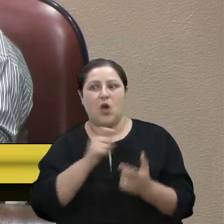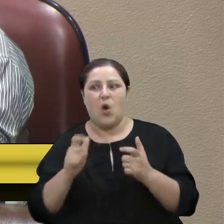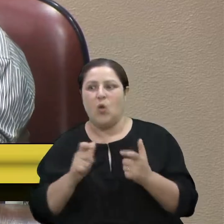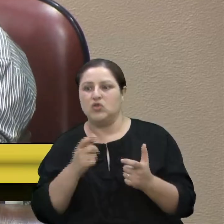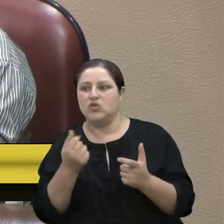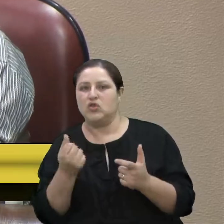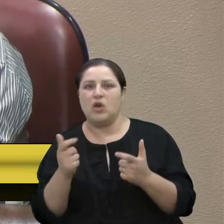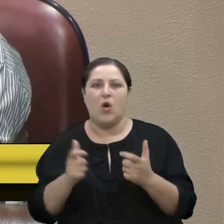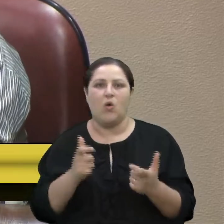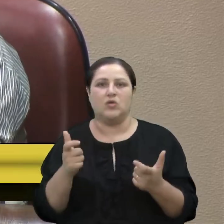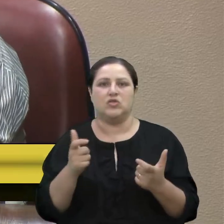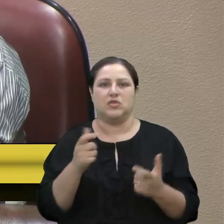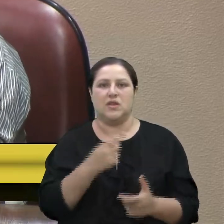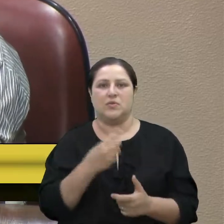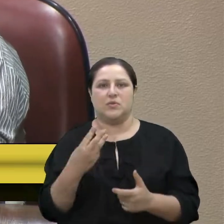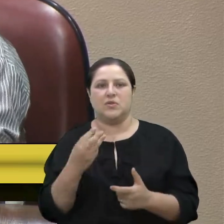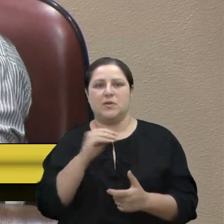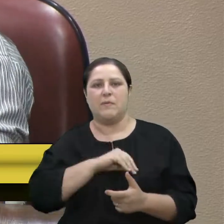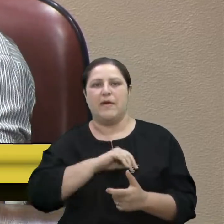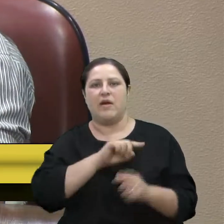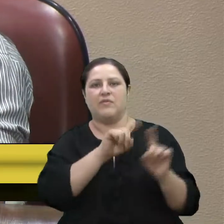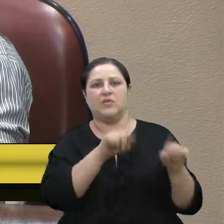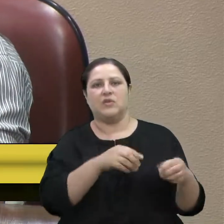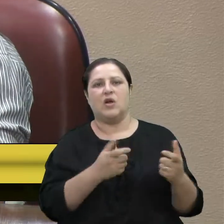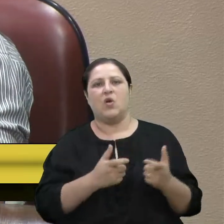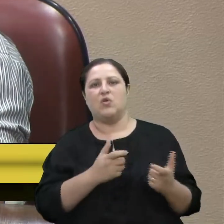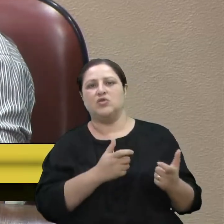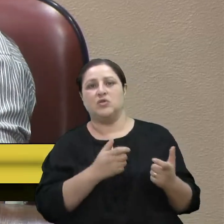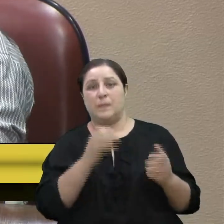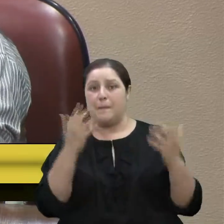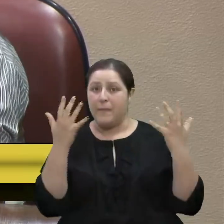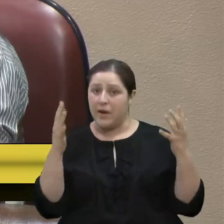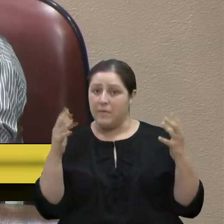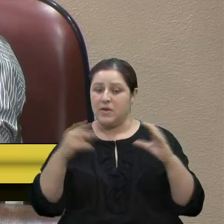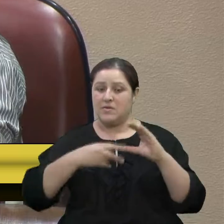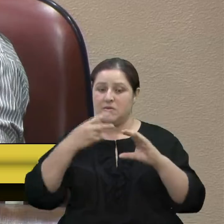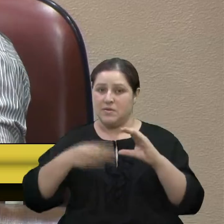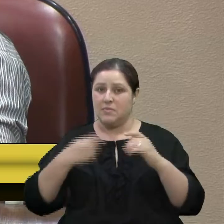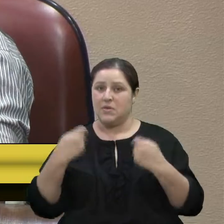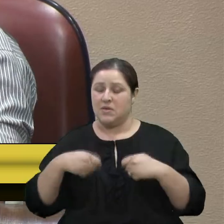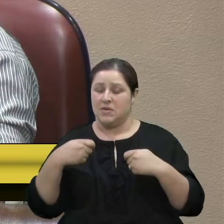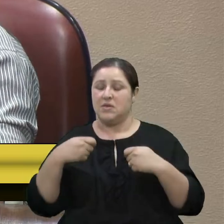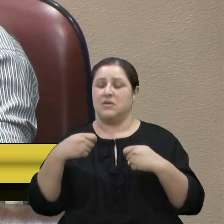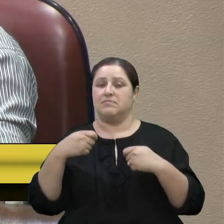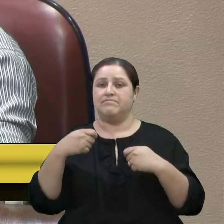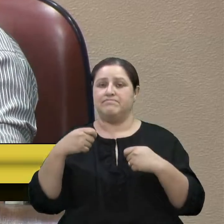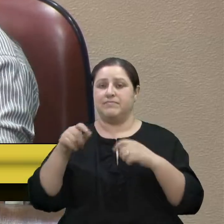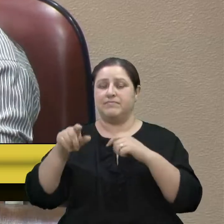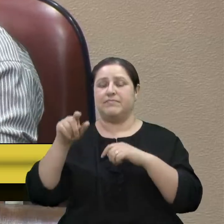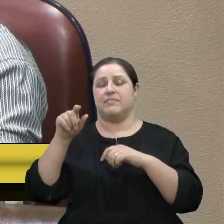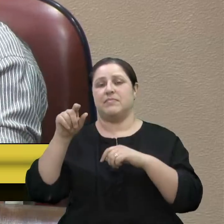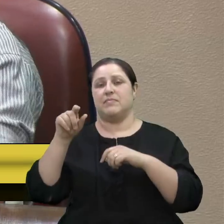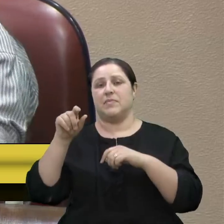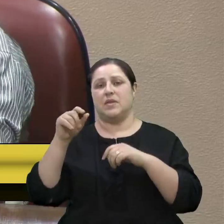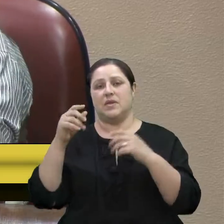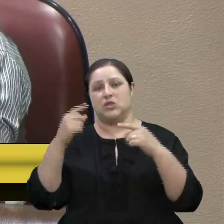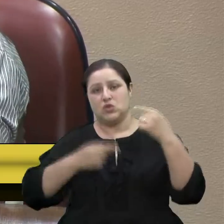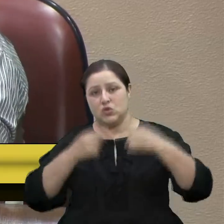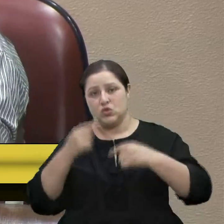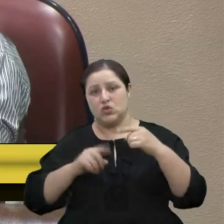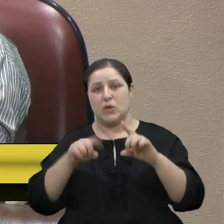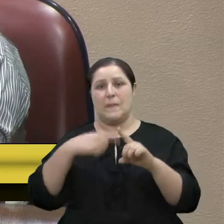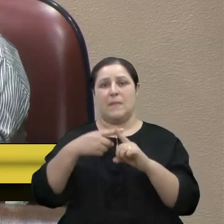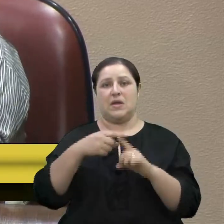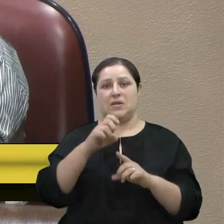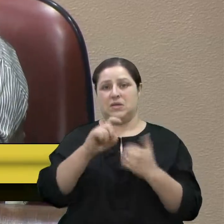preocupação que traz essa casa, mas o Executivo precisa nomear alguns nomes para estar junto nessa